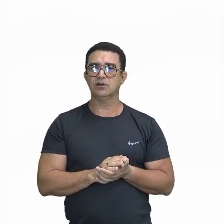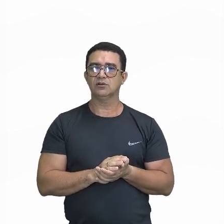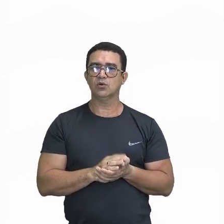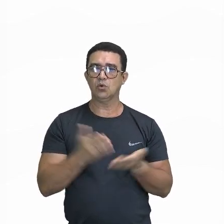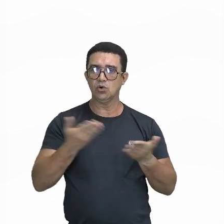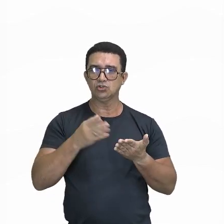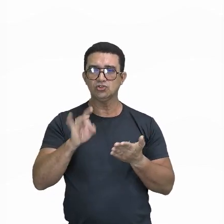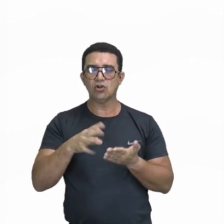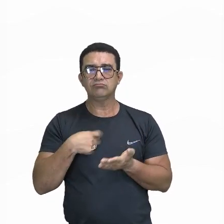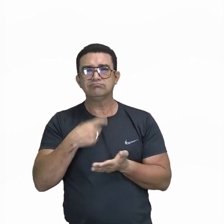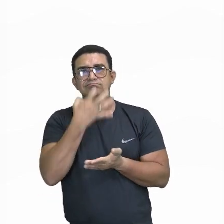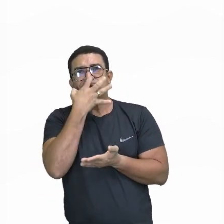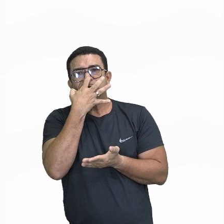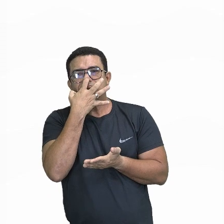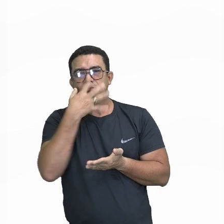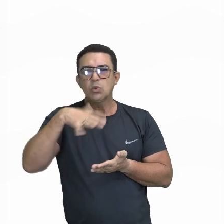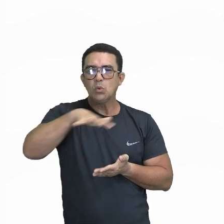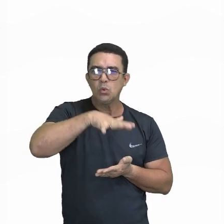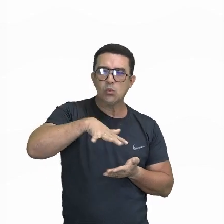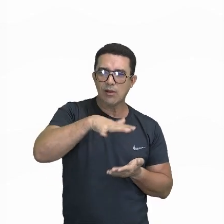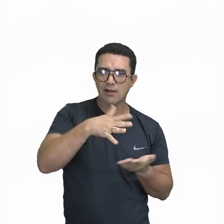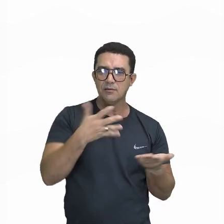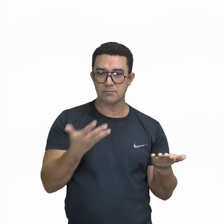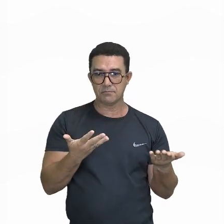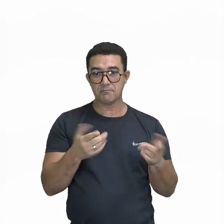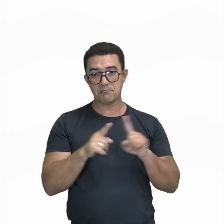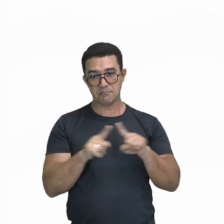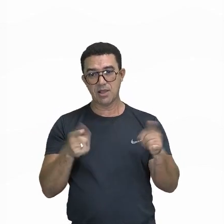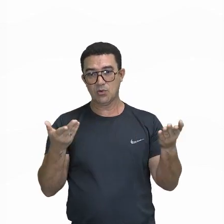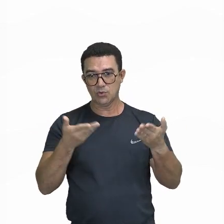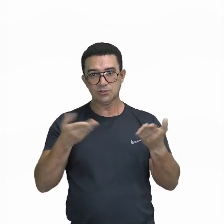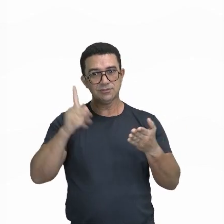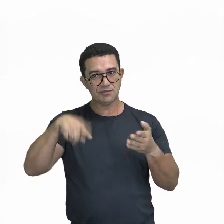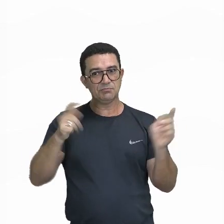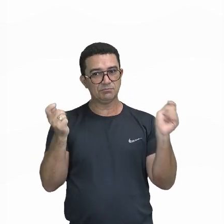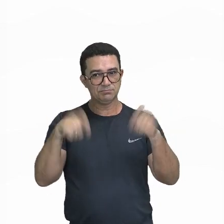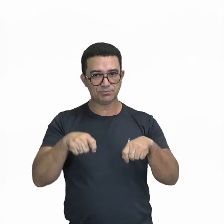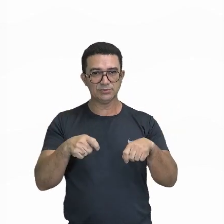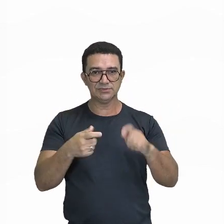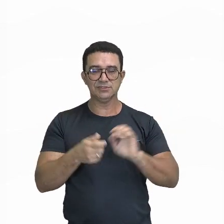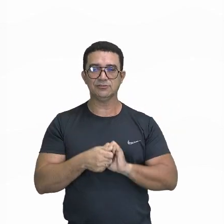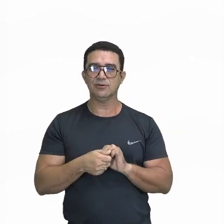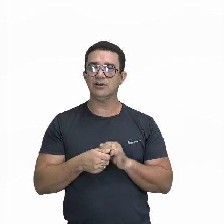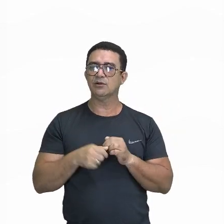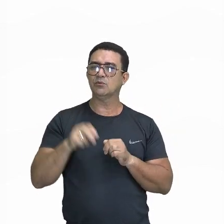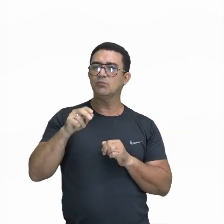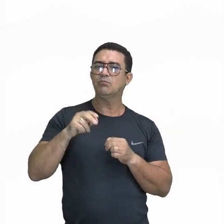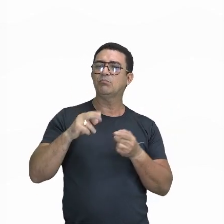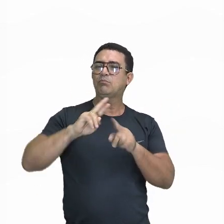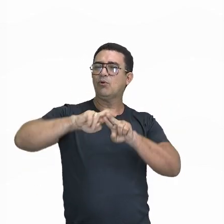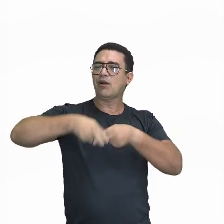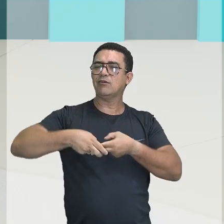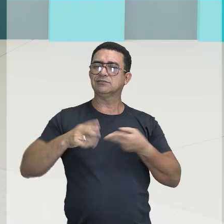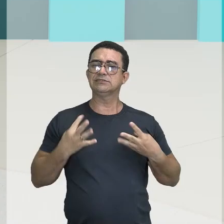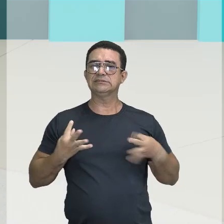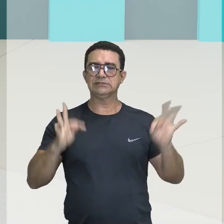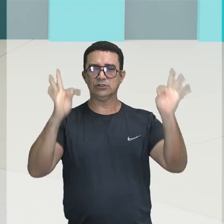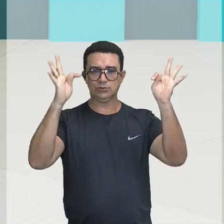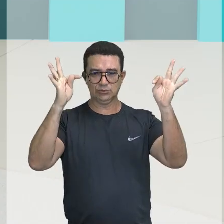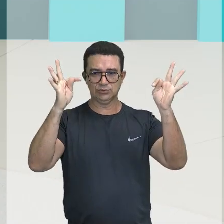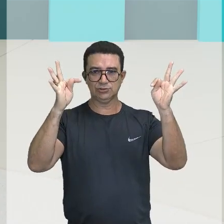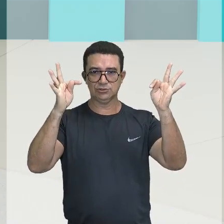contemplação no espaço físico de um museu. Então através dessa tecnologia, nós podemos